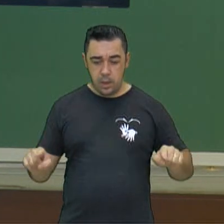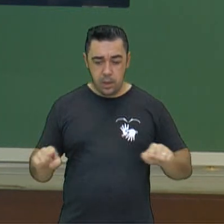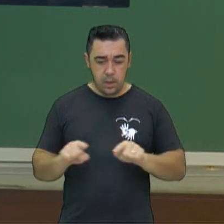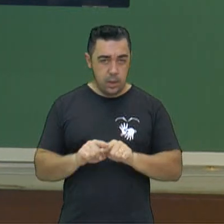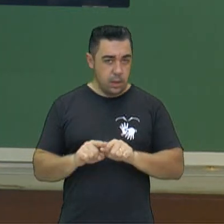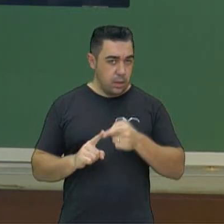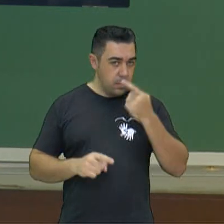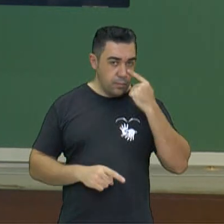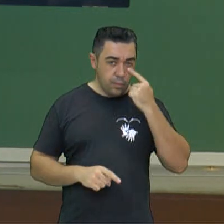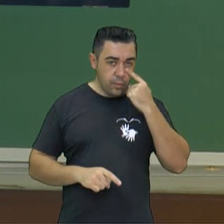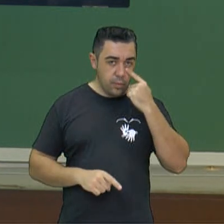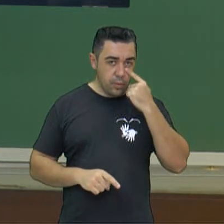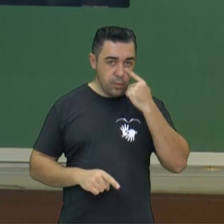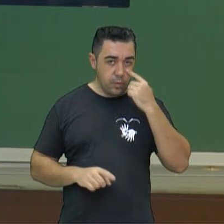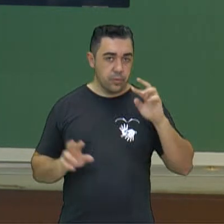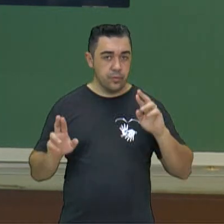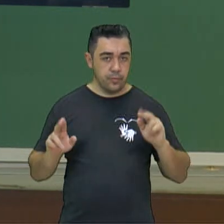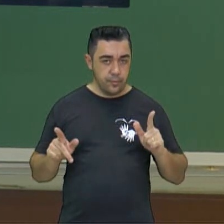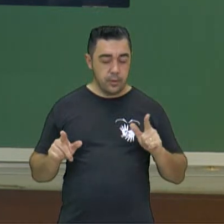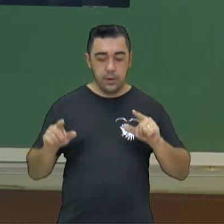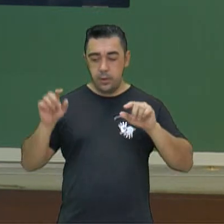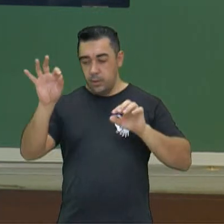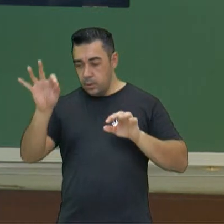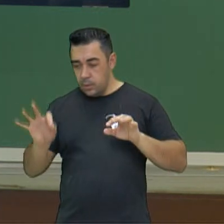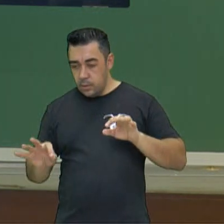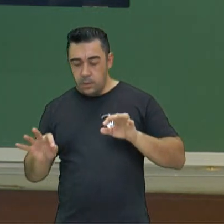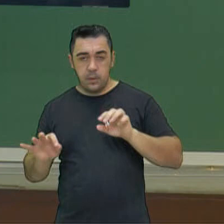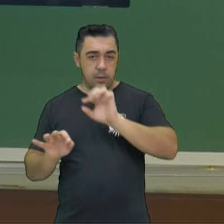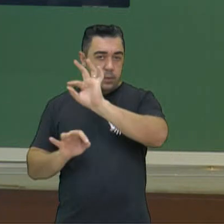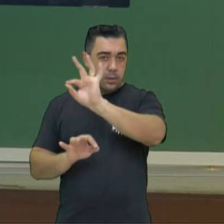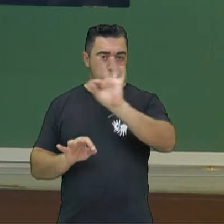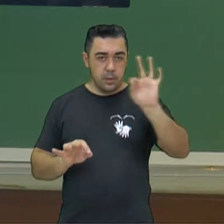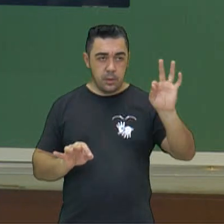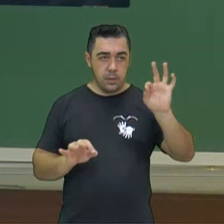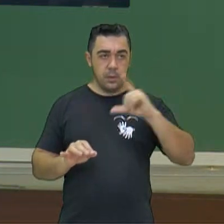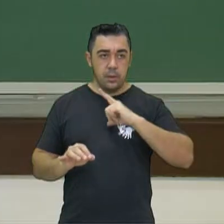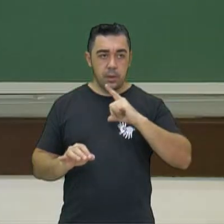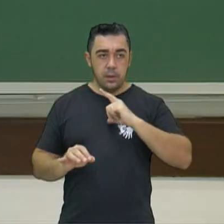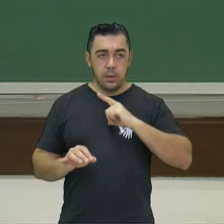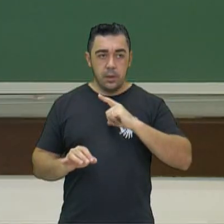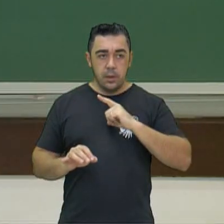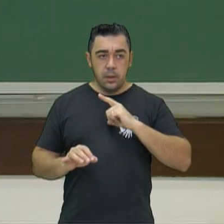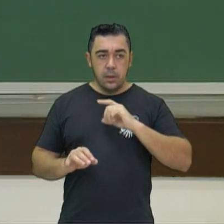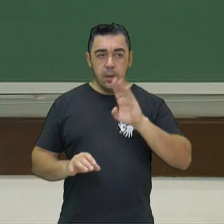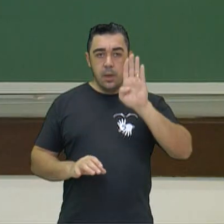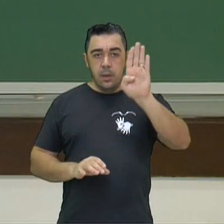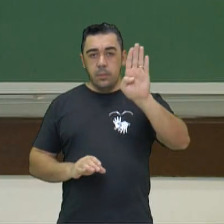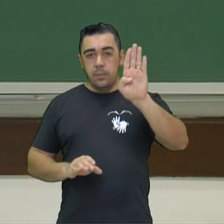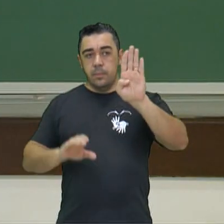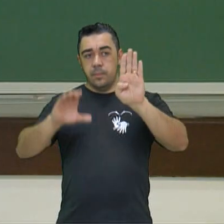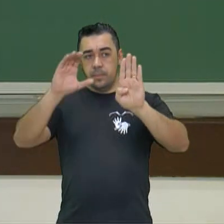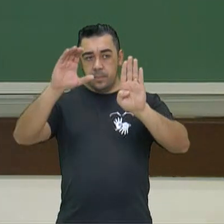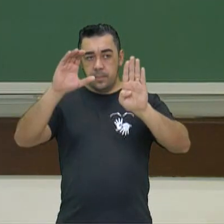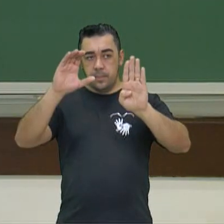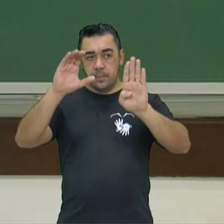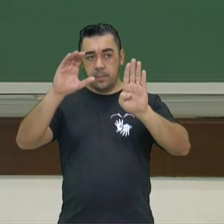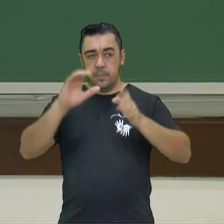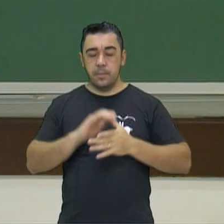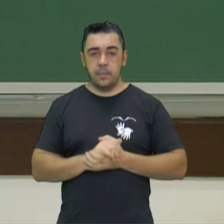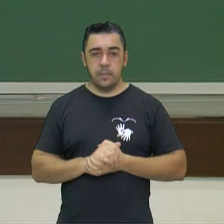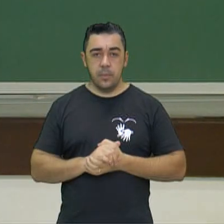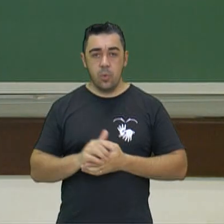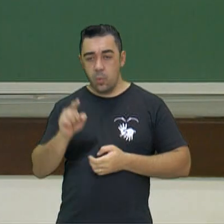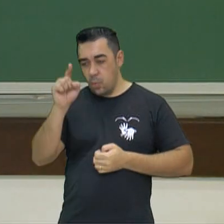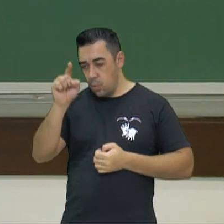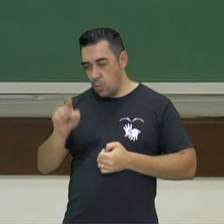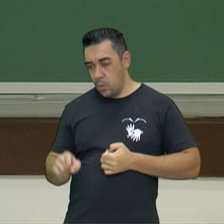Dá para ver que eles não têm o mesmo lado. Então, esse lado aqui vai ser o que? B mais C. E